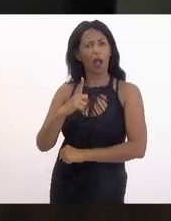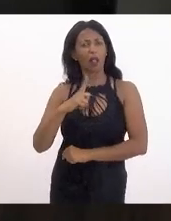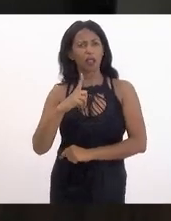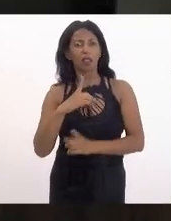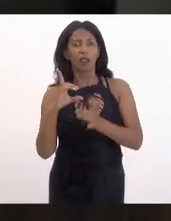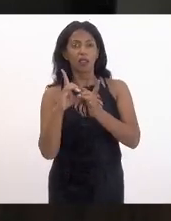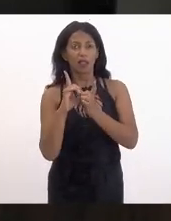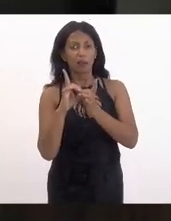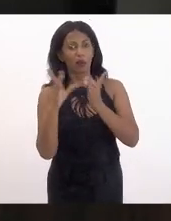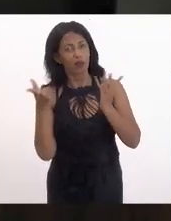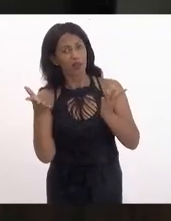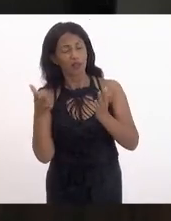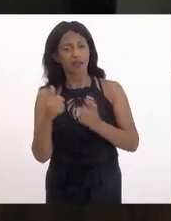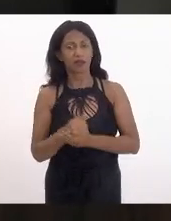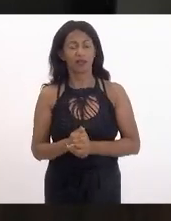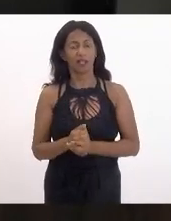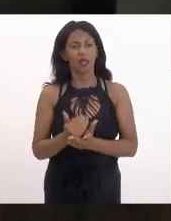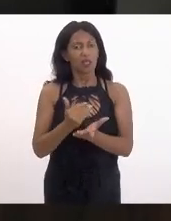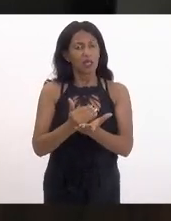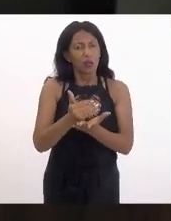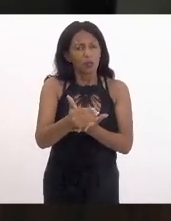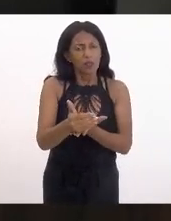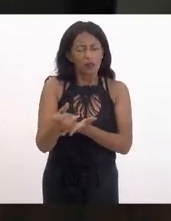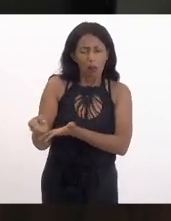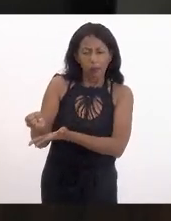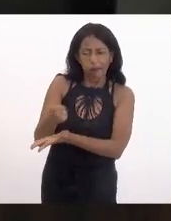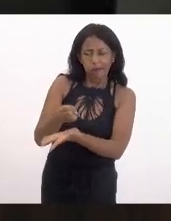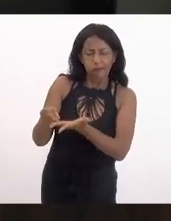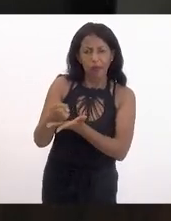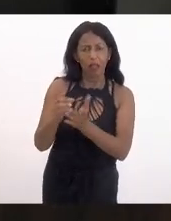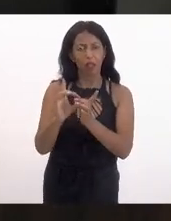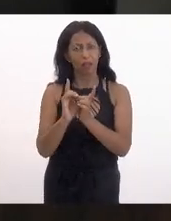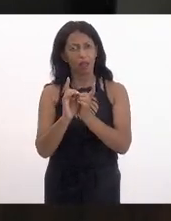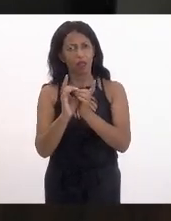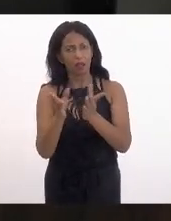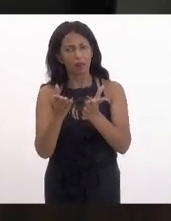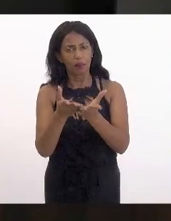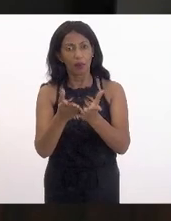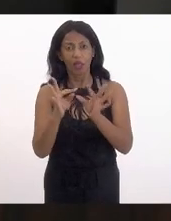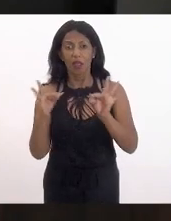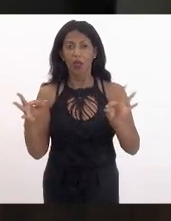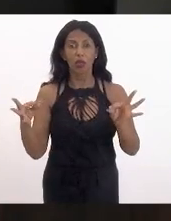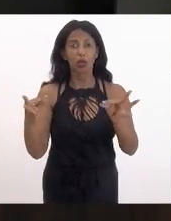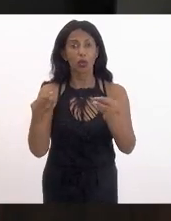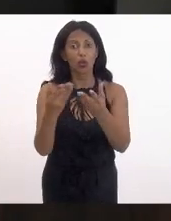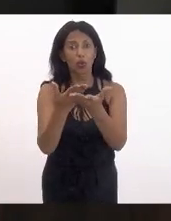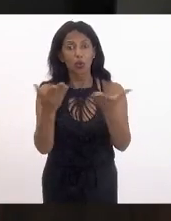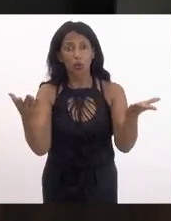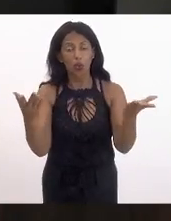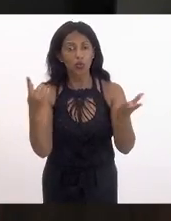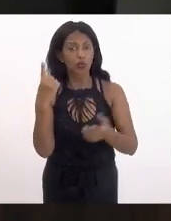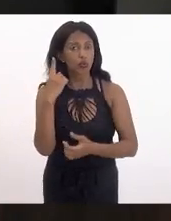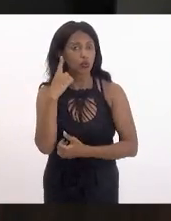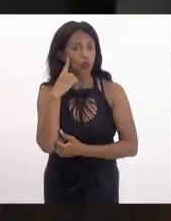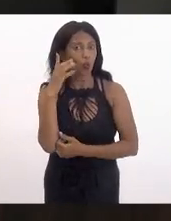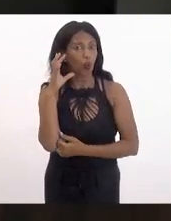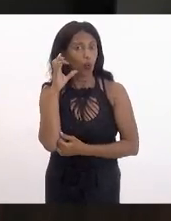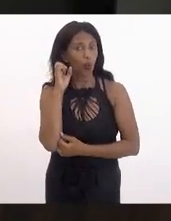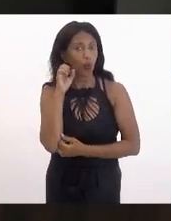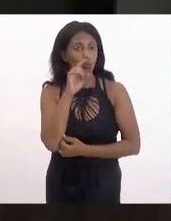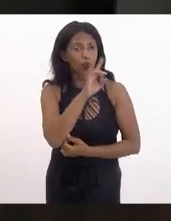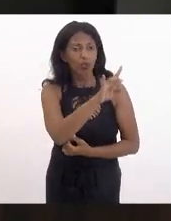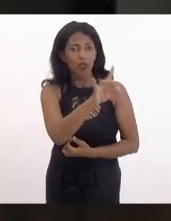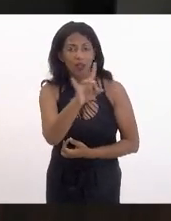democracia e o princípio basilar da Democracia é que todos Ouçam o que